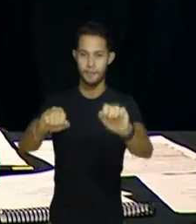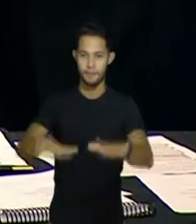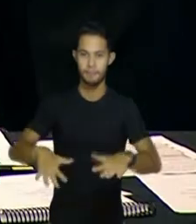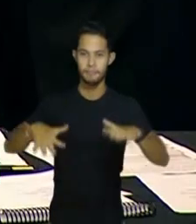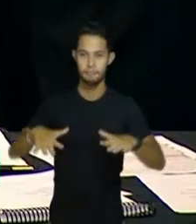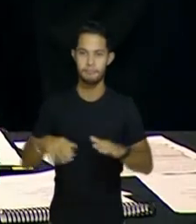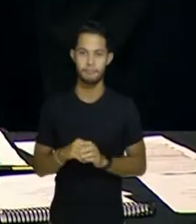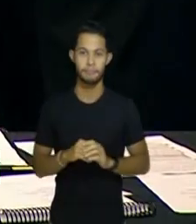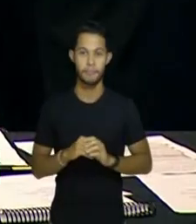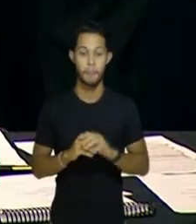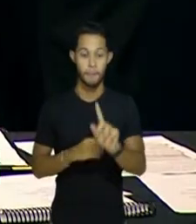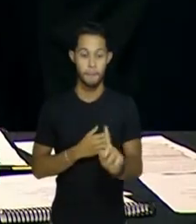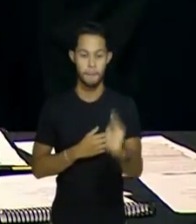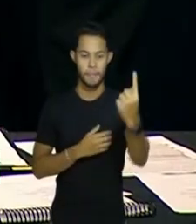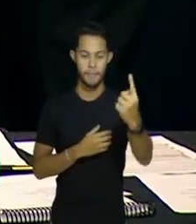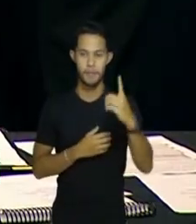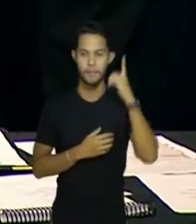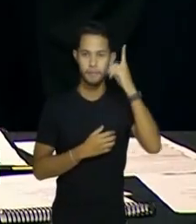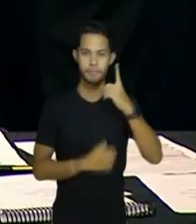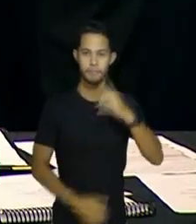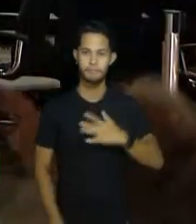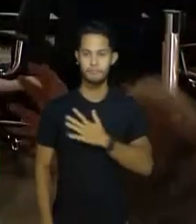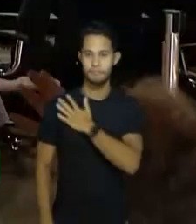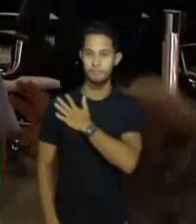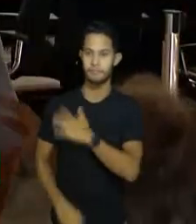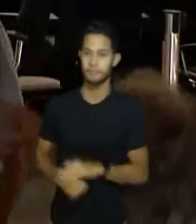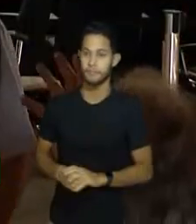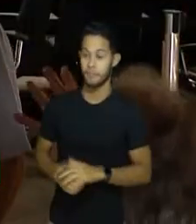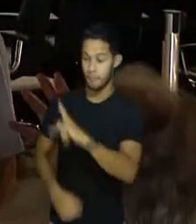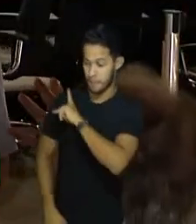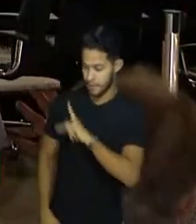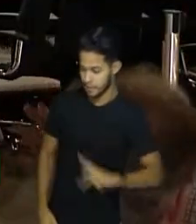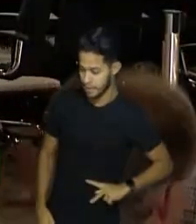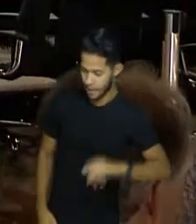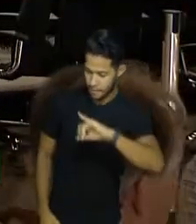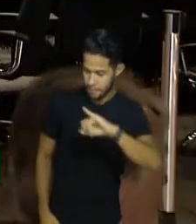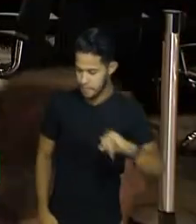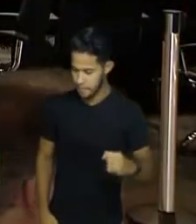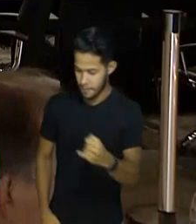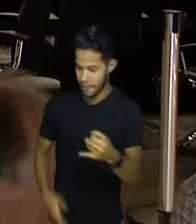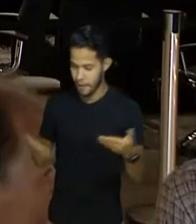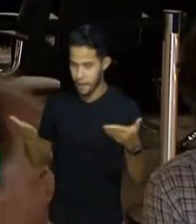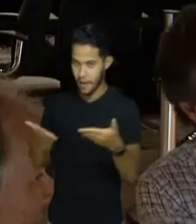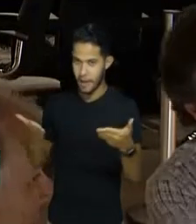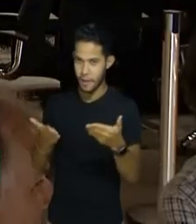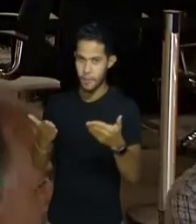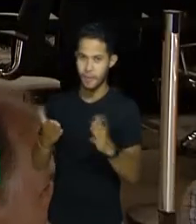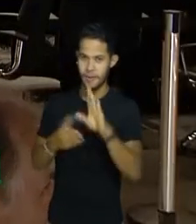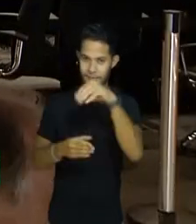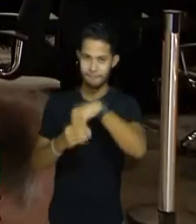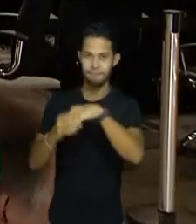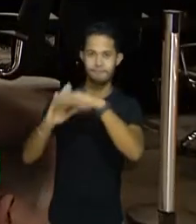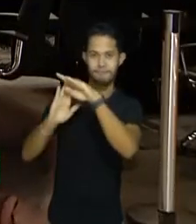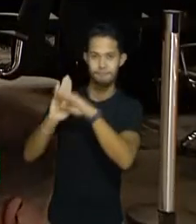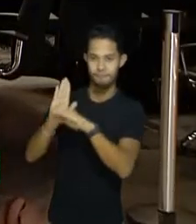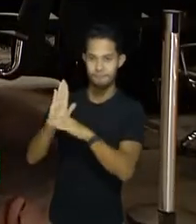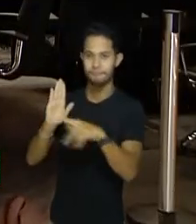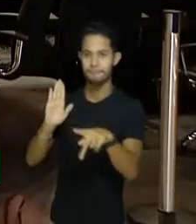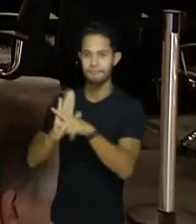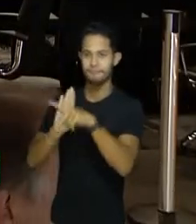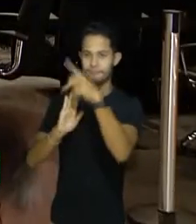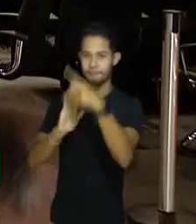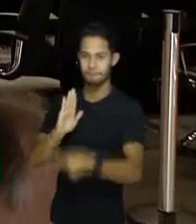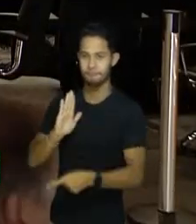Bernardes. Senhor presidente, aproveitando aqui ainda a presença dos colegas parlamentares, dentro da nossa programação aqui das sessões regionais